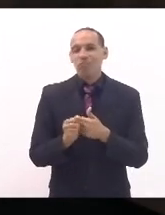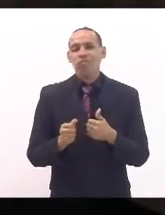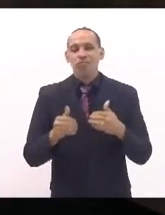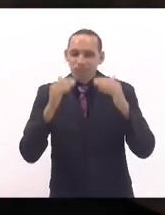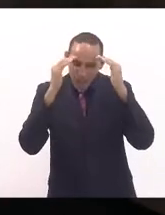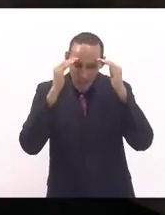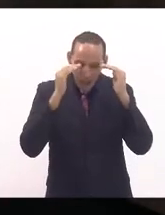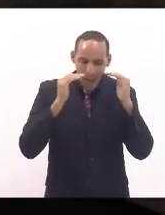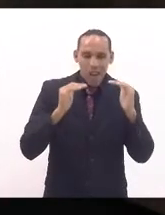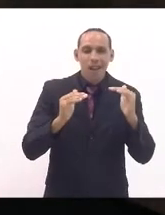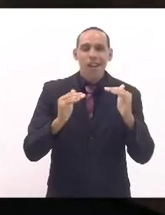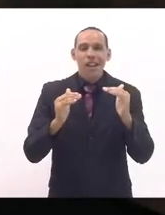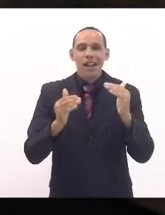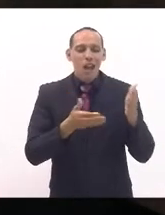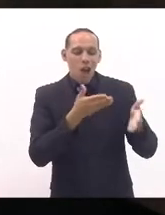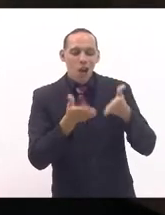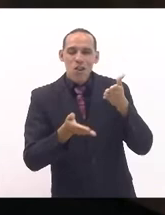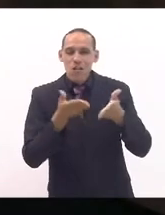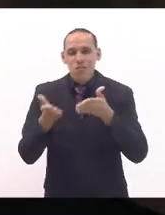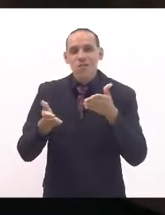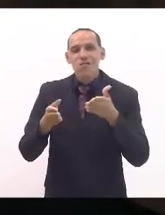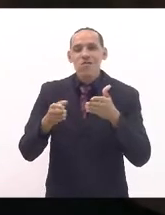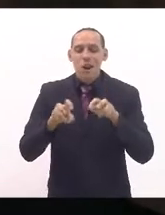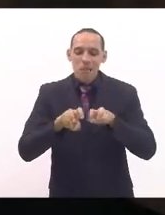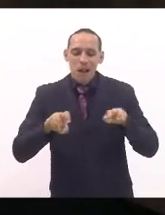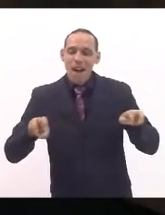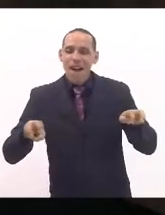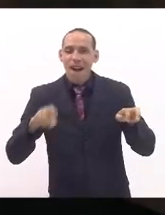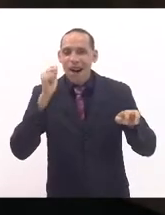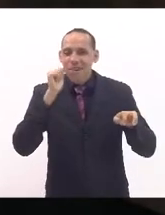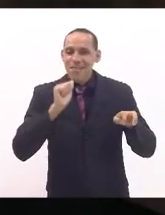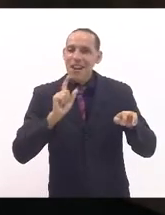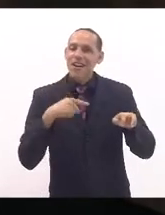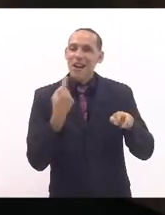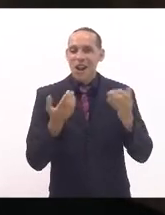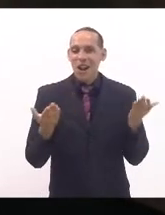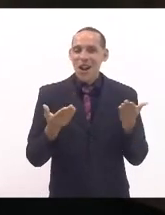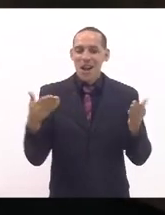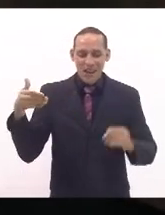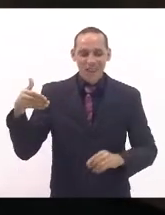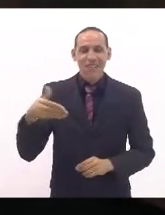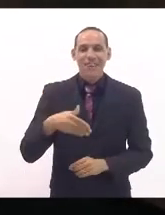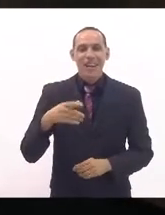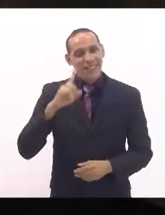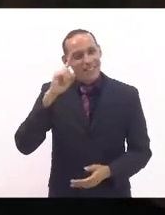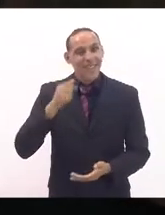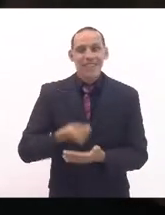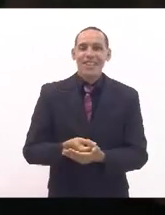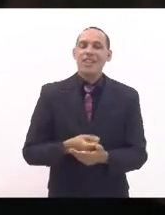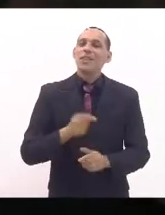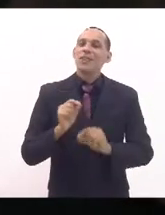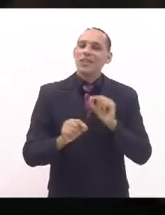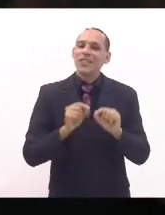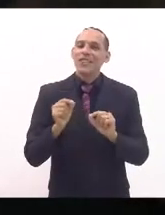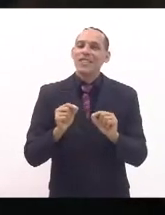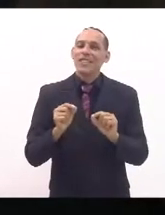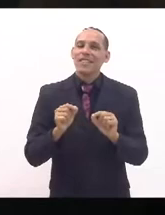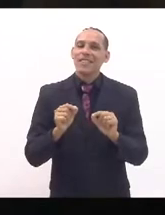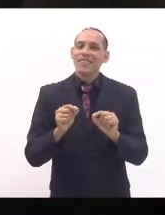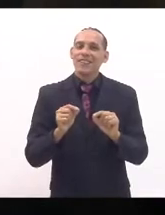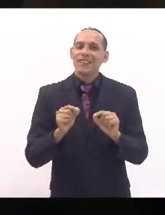que tem tratado todas da bancada feminina. E nós resolvemos vir hoje fazendo uma alusão,